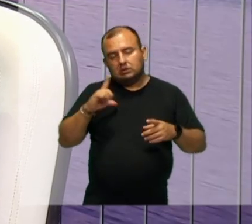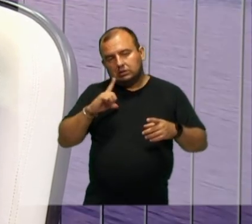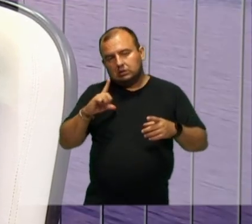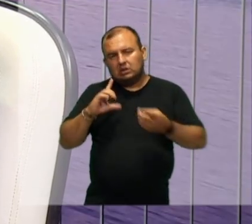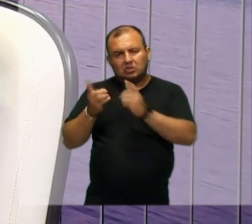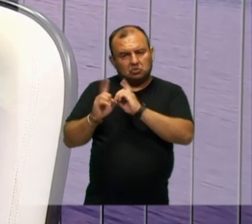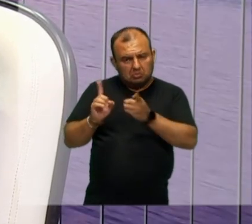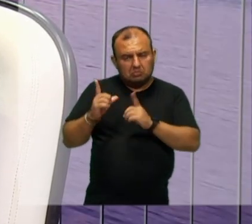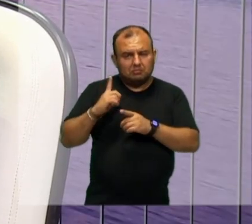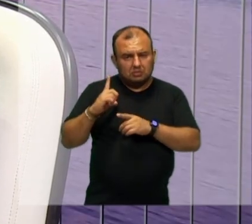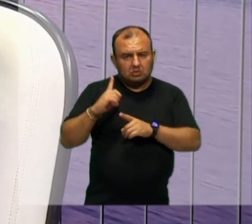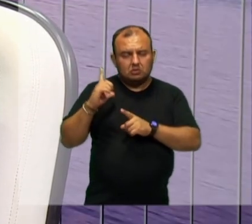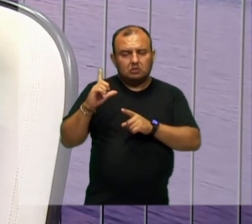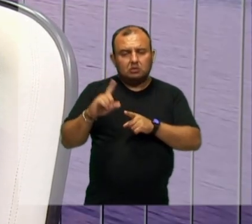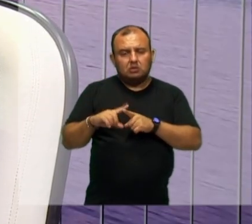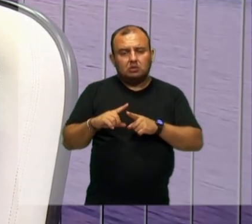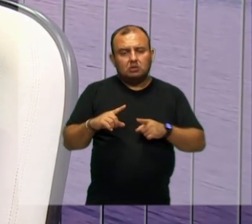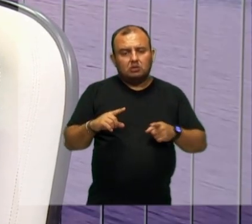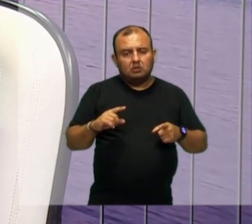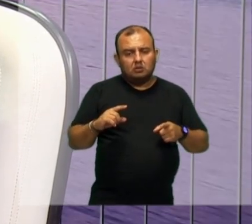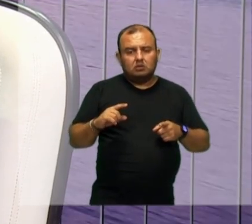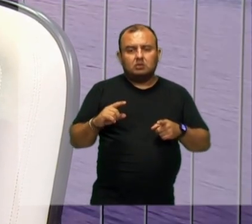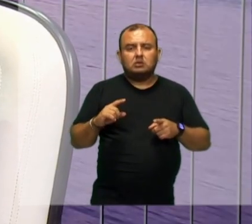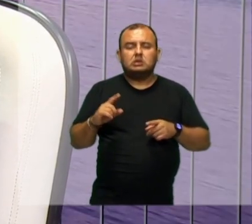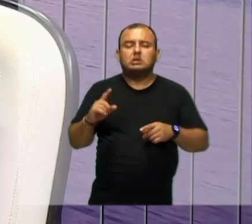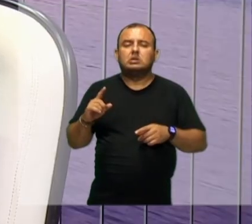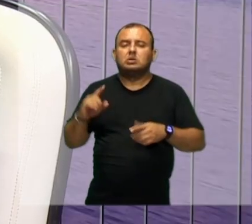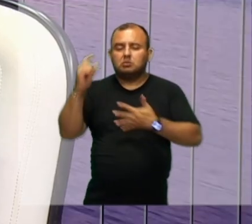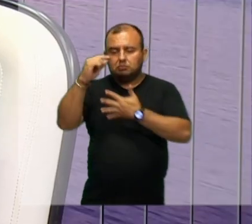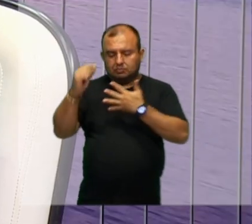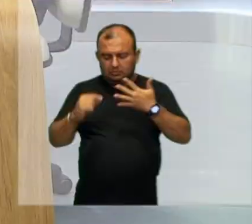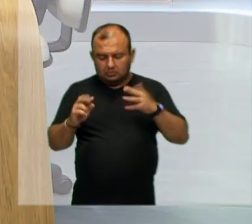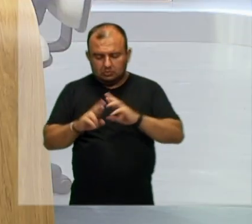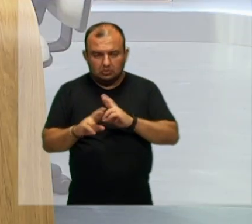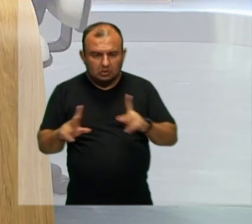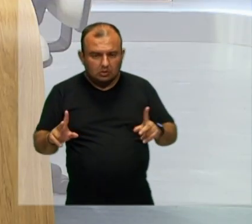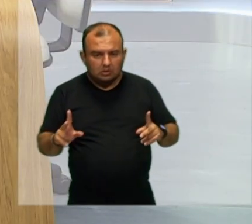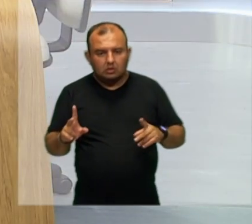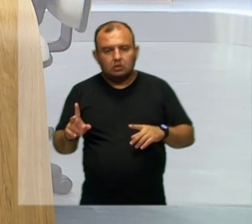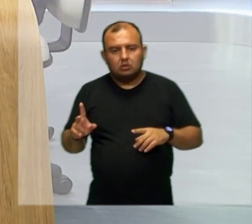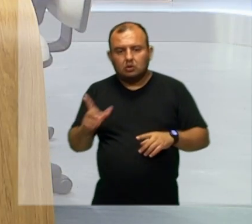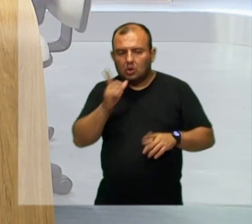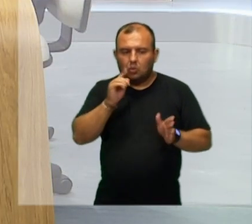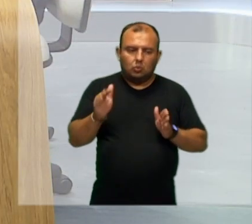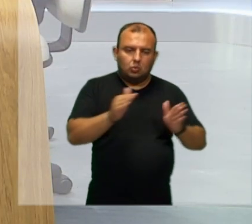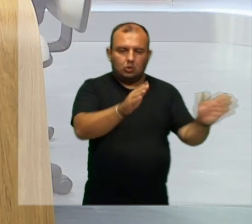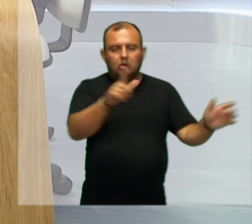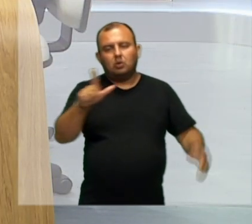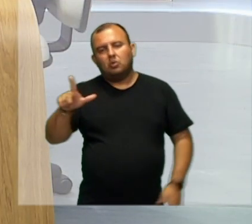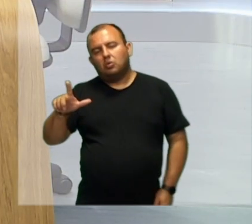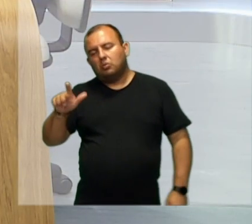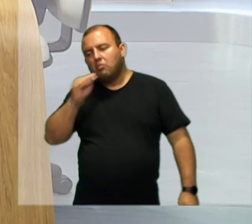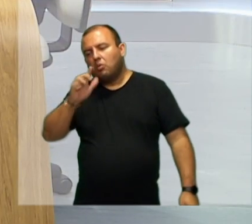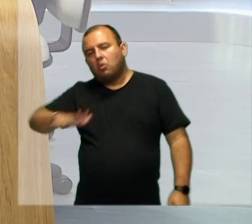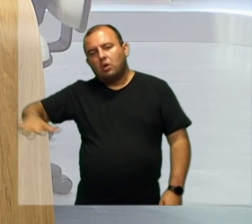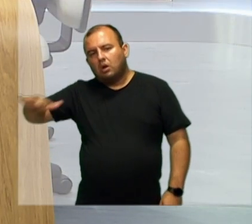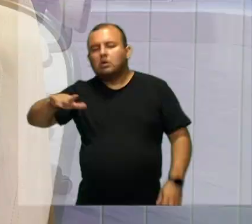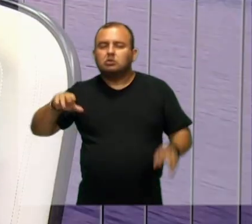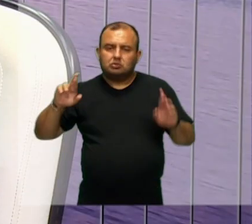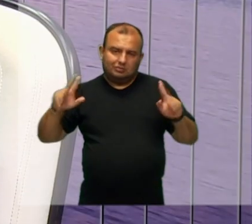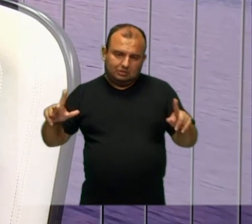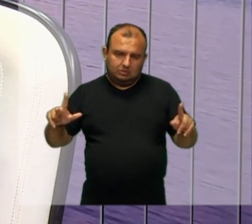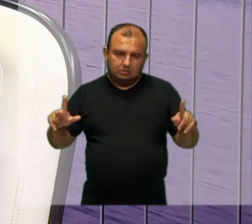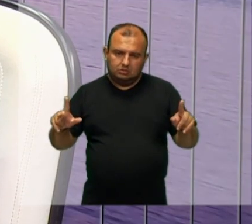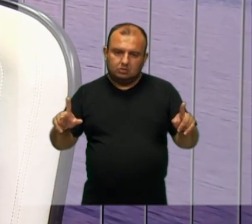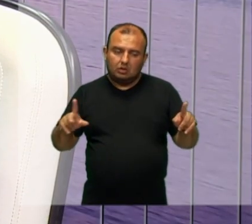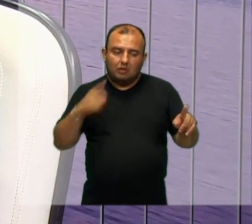Então, os critérios internacionais, eles totalmente dizem... diferente do rio para um lago. Com certeza, a dinâmica da água,